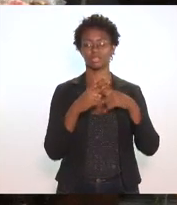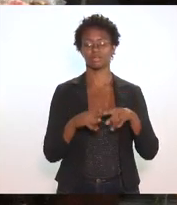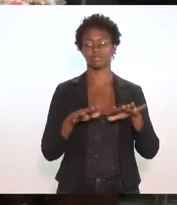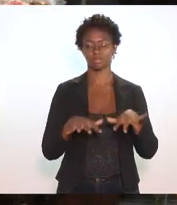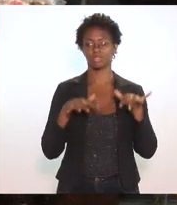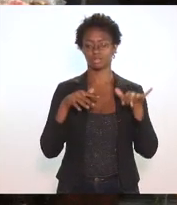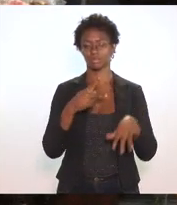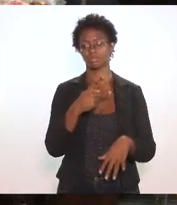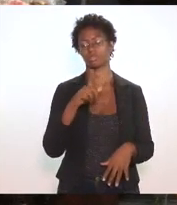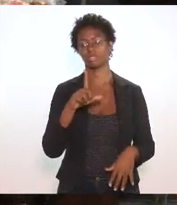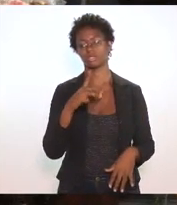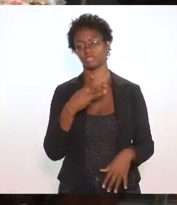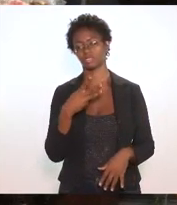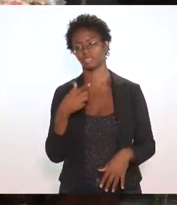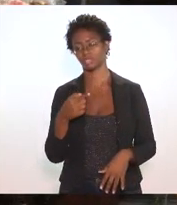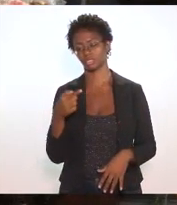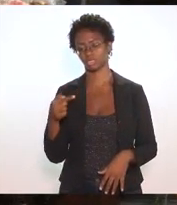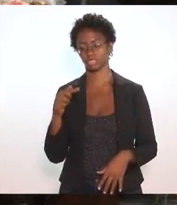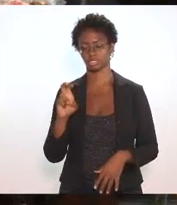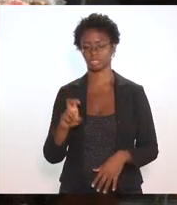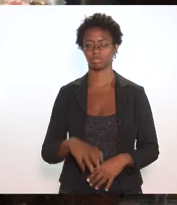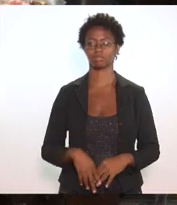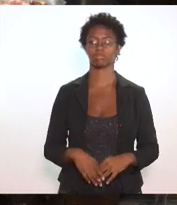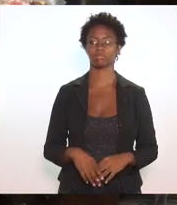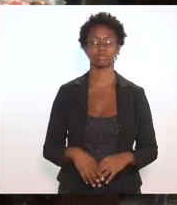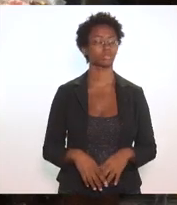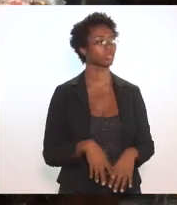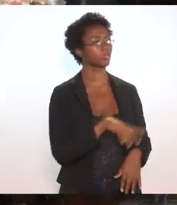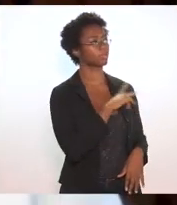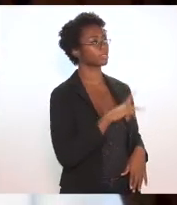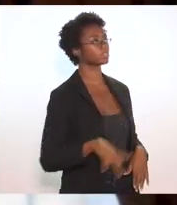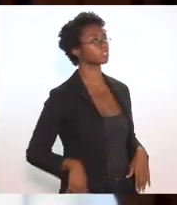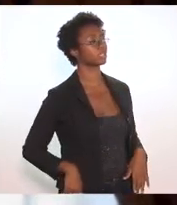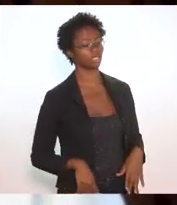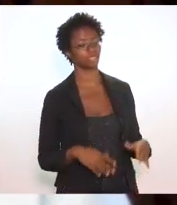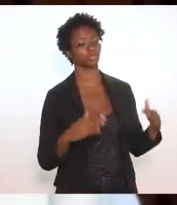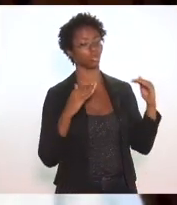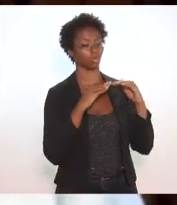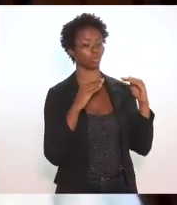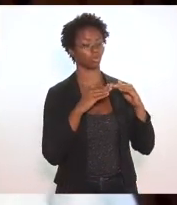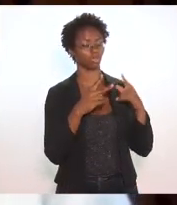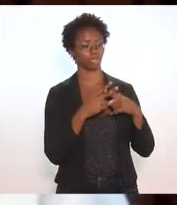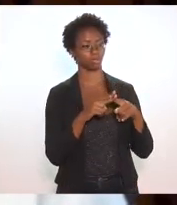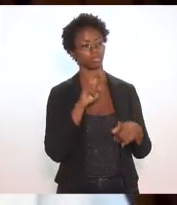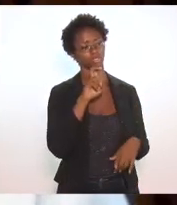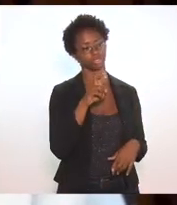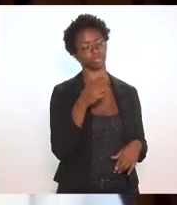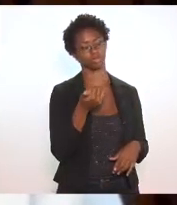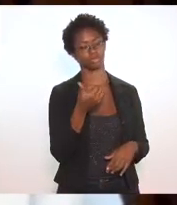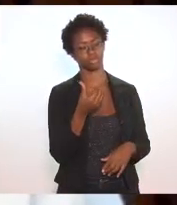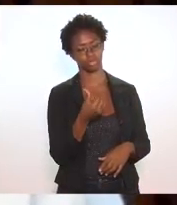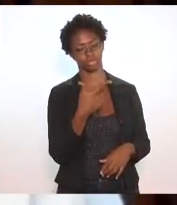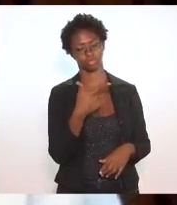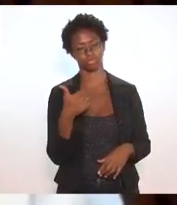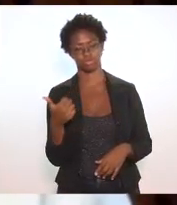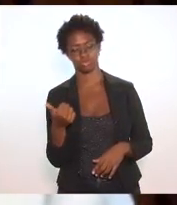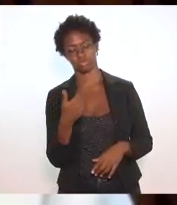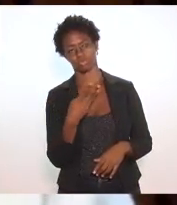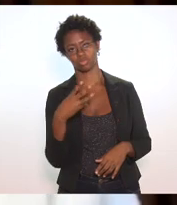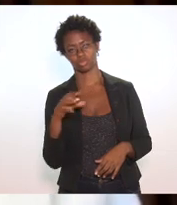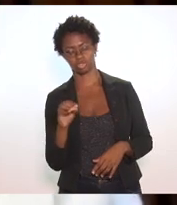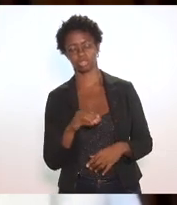PL 3775. Ok, senhor presidente, o parecer é favorável às emendas 5, 16, 21 e